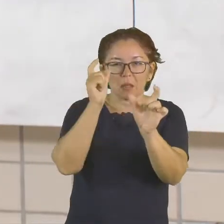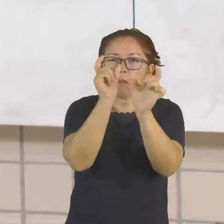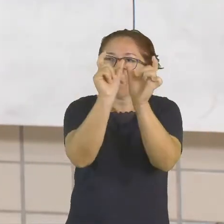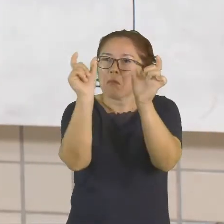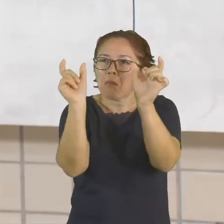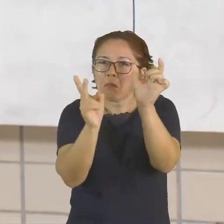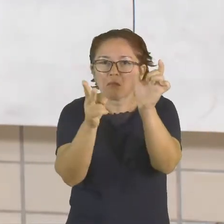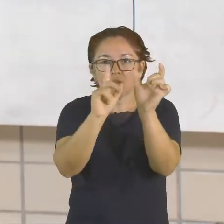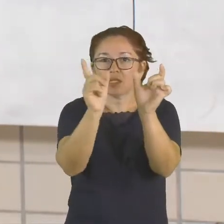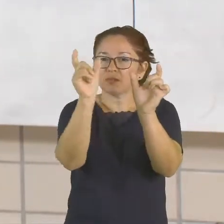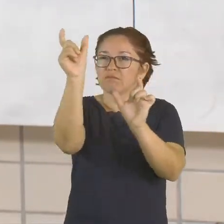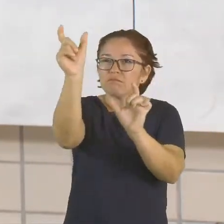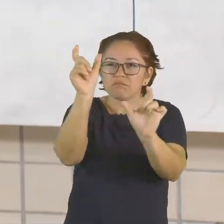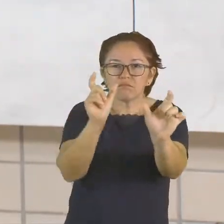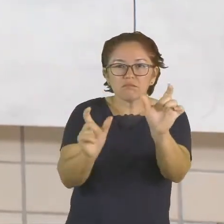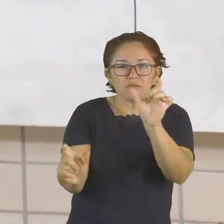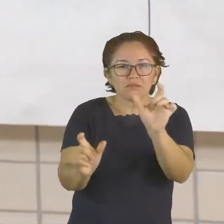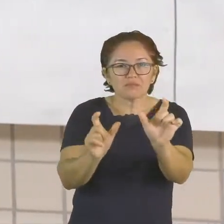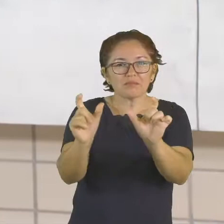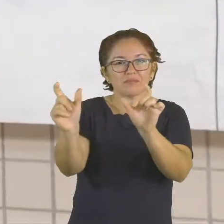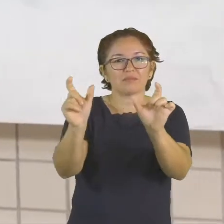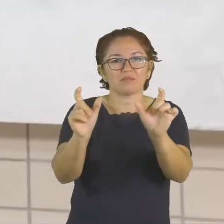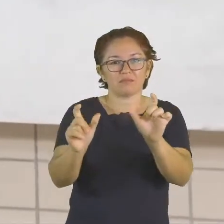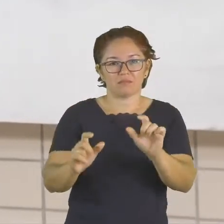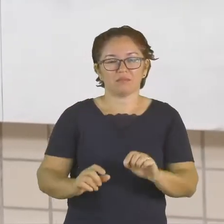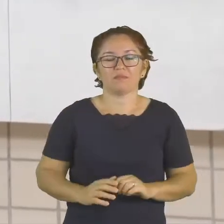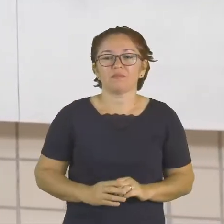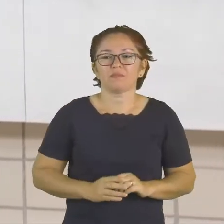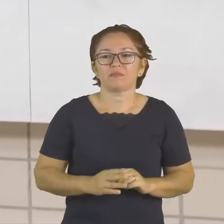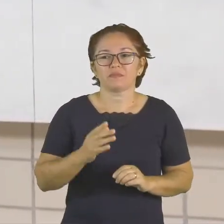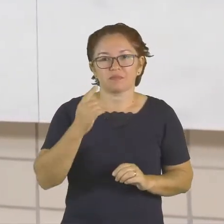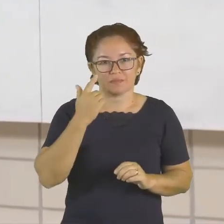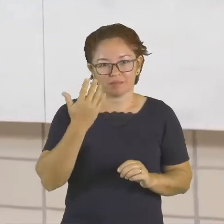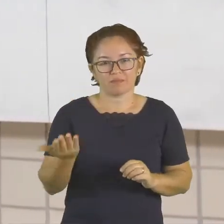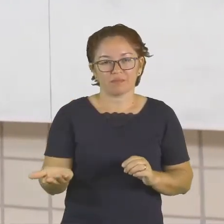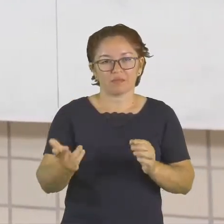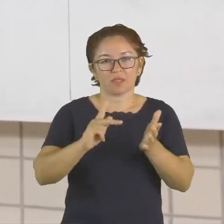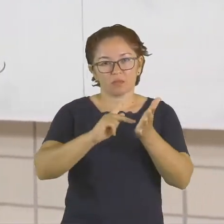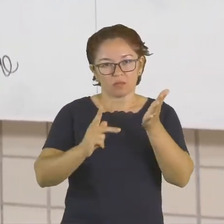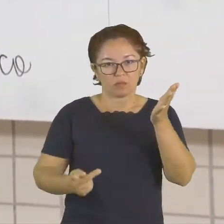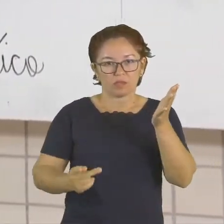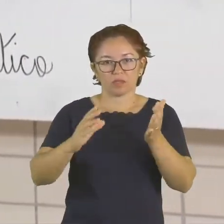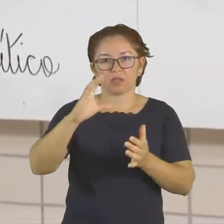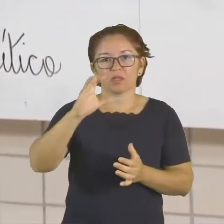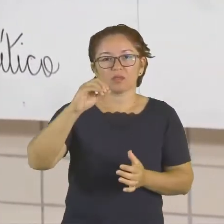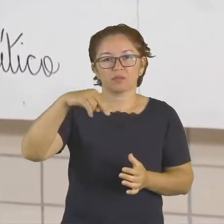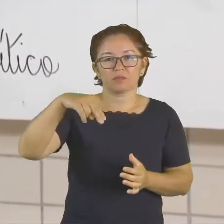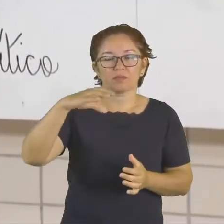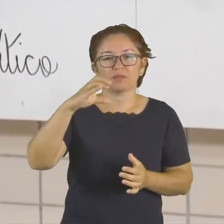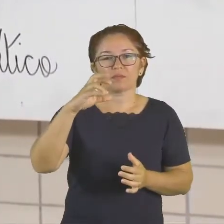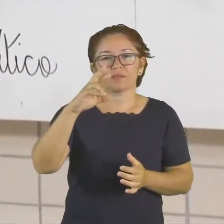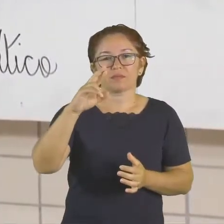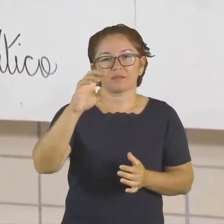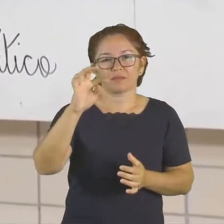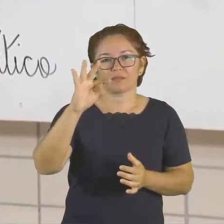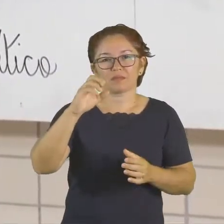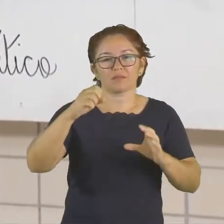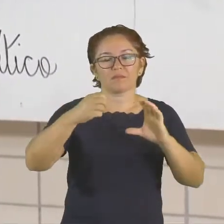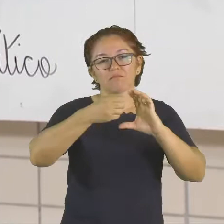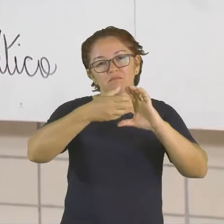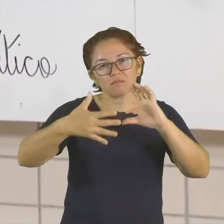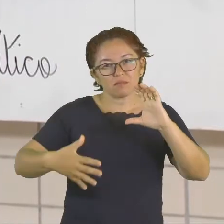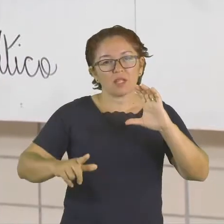forma diferente, tá? Então, aqui, ó, poesia concreta, vamos para as características. É um poema